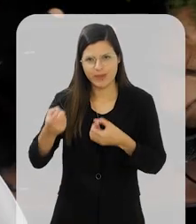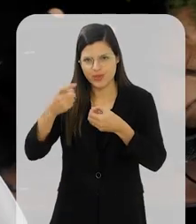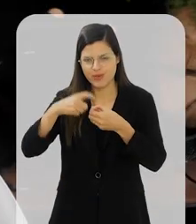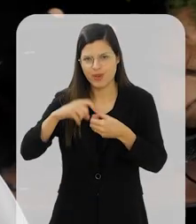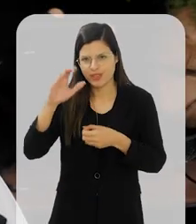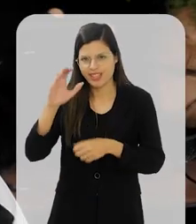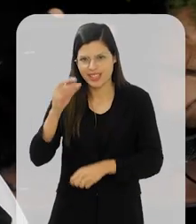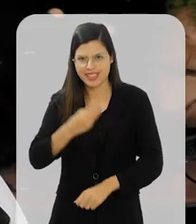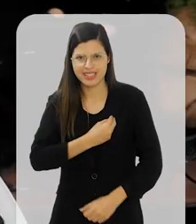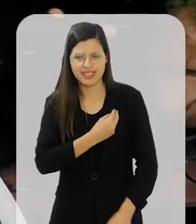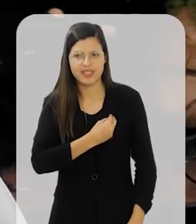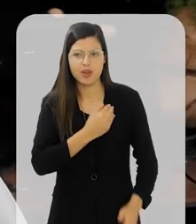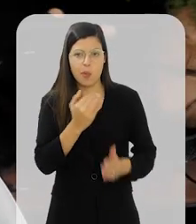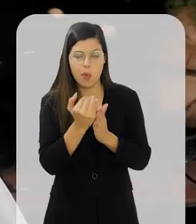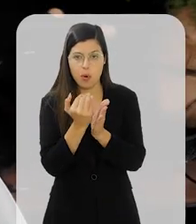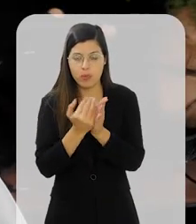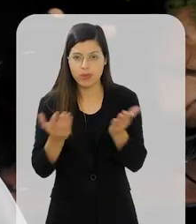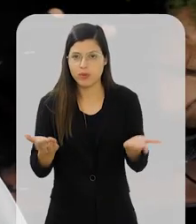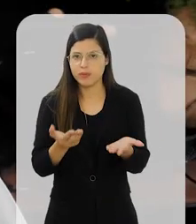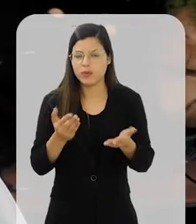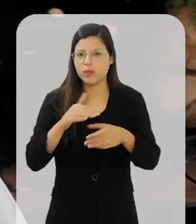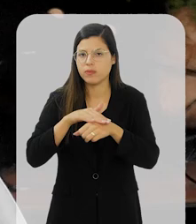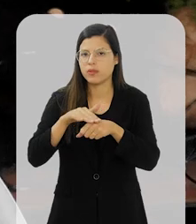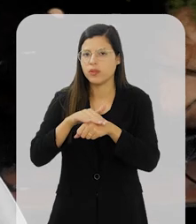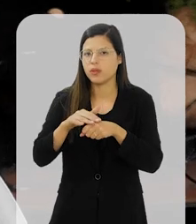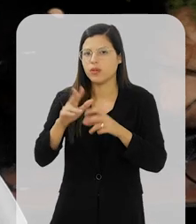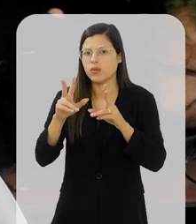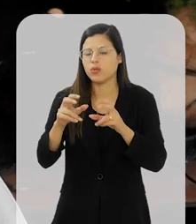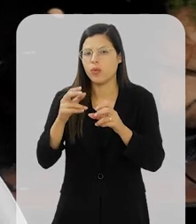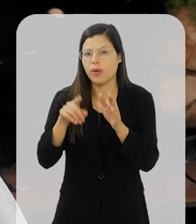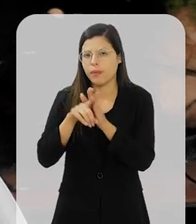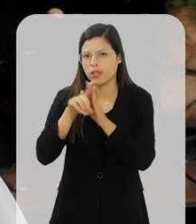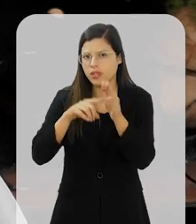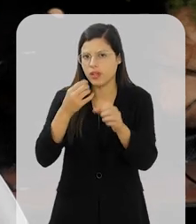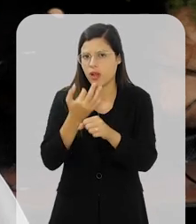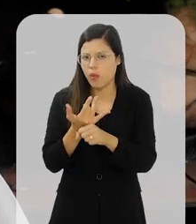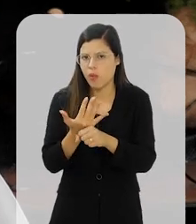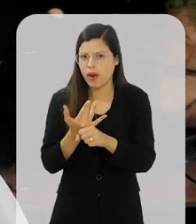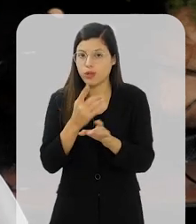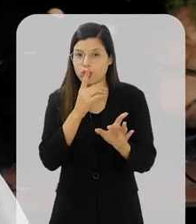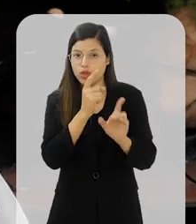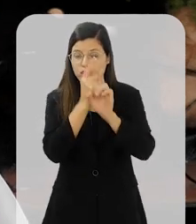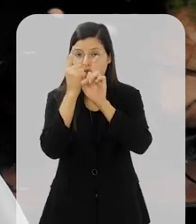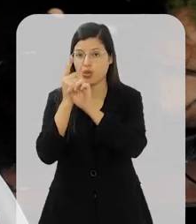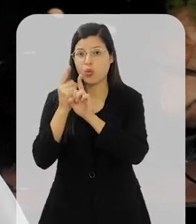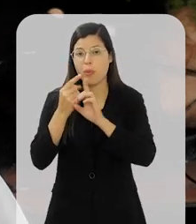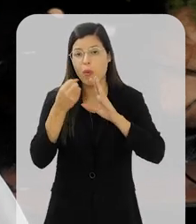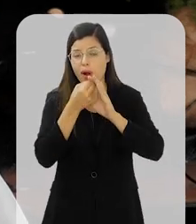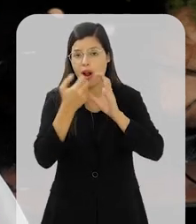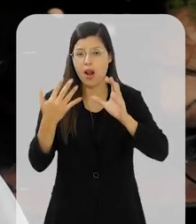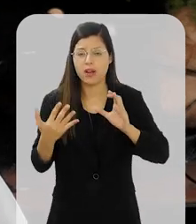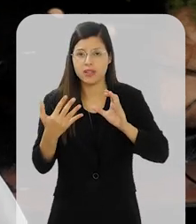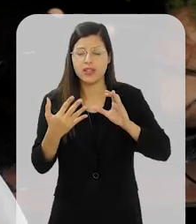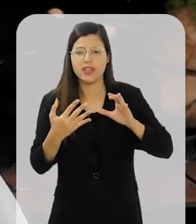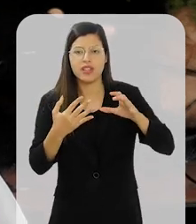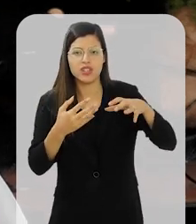Olá, estamos de volta com Ciência e Existência. No programa de hoje conversamos sobre o estudo da UERJ, que descobriu propriedades no extrato do caroço